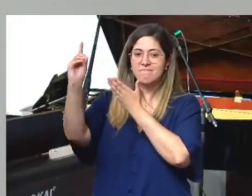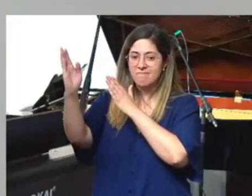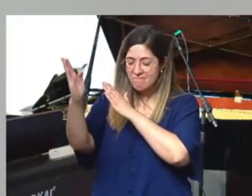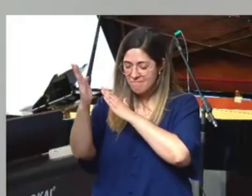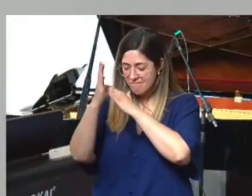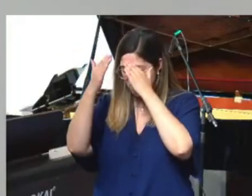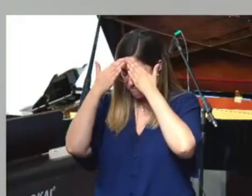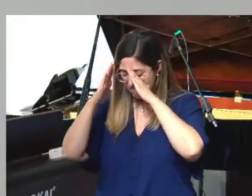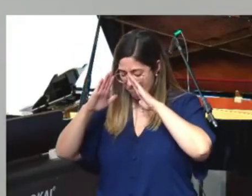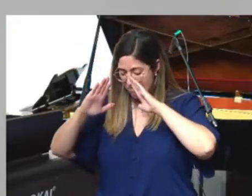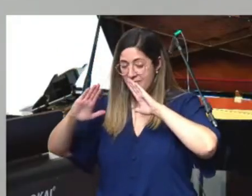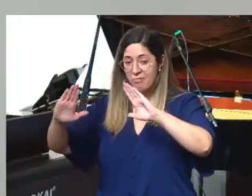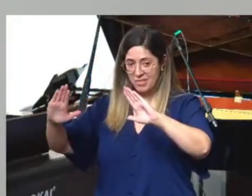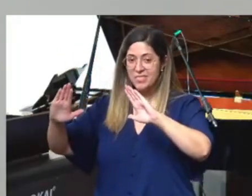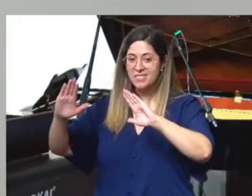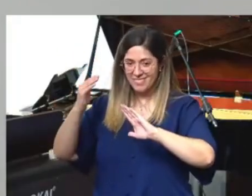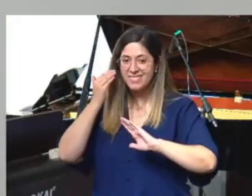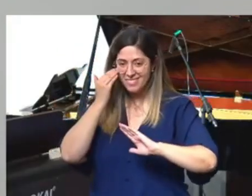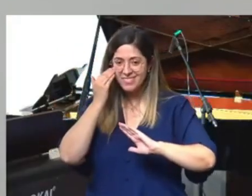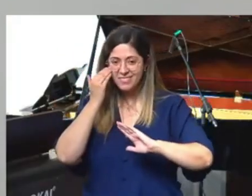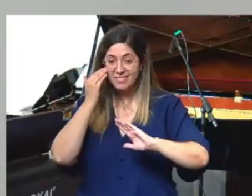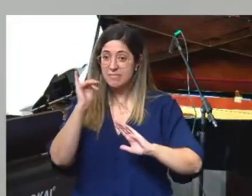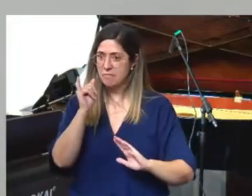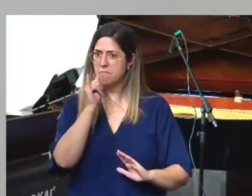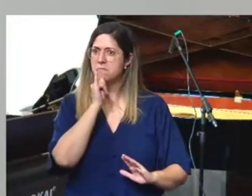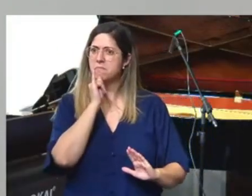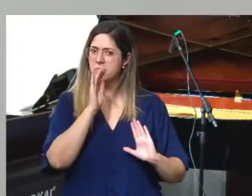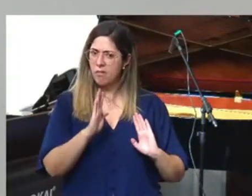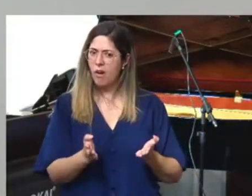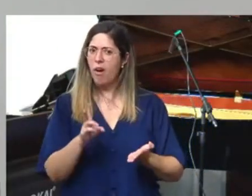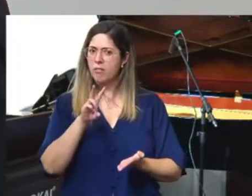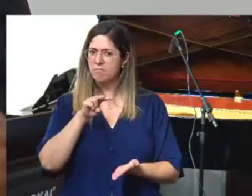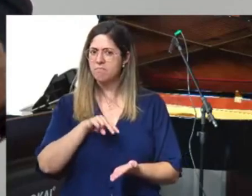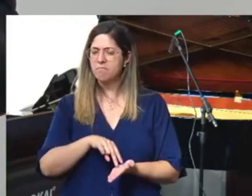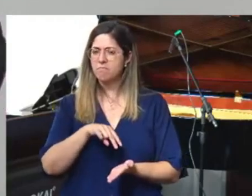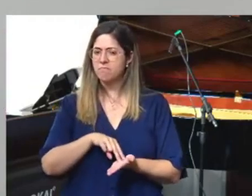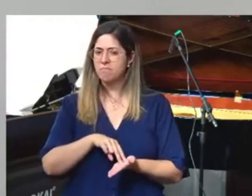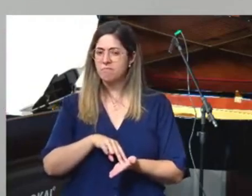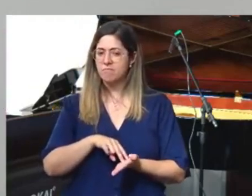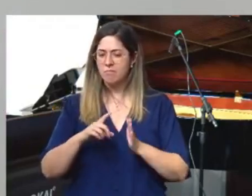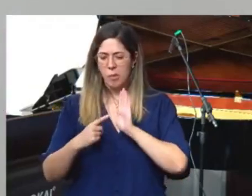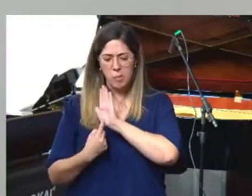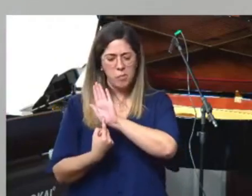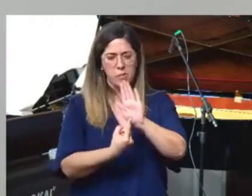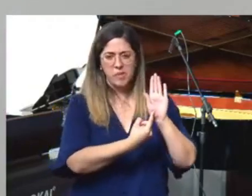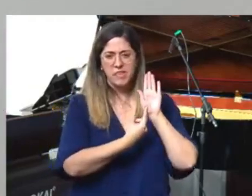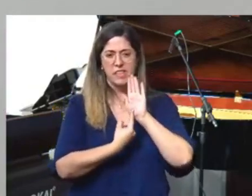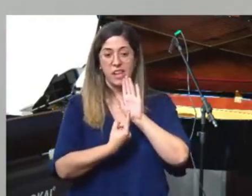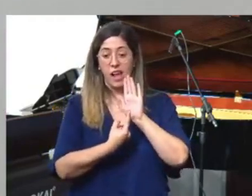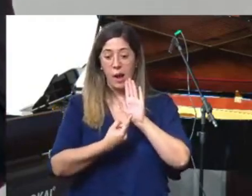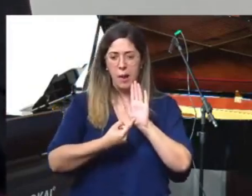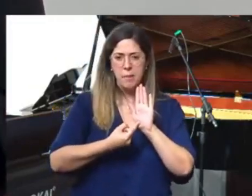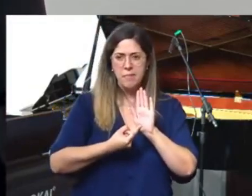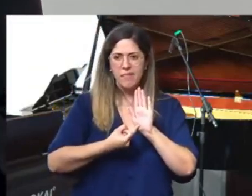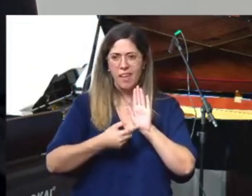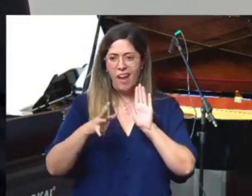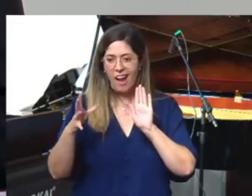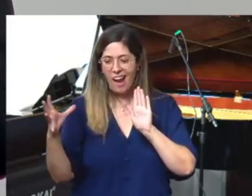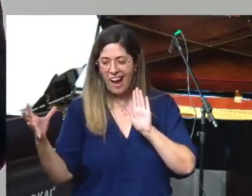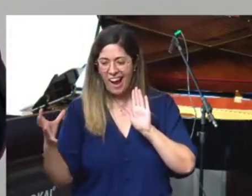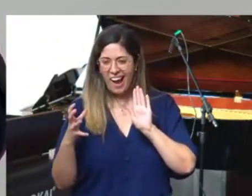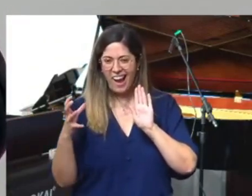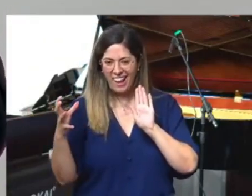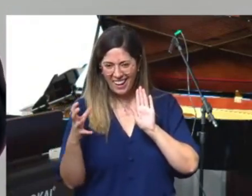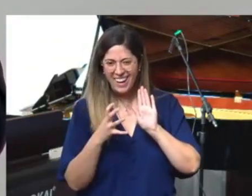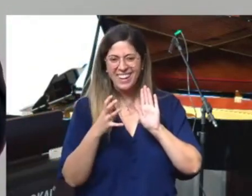moderada, respeitável, serem exemplos no meio da igreja, para trazerem para perto de si outros homens